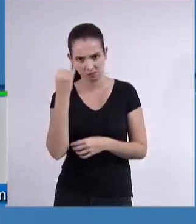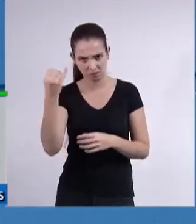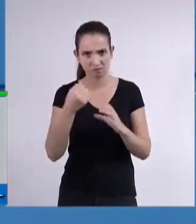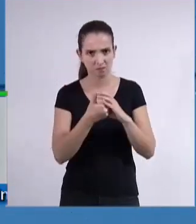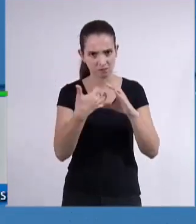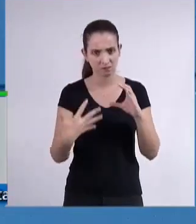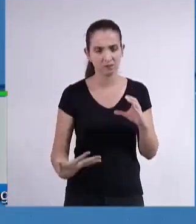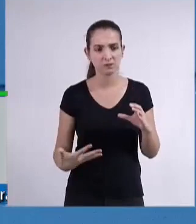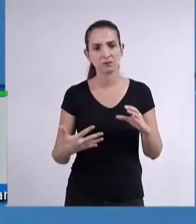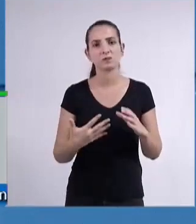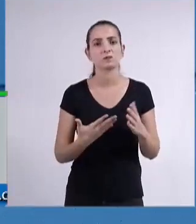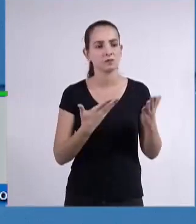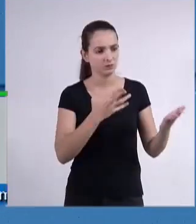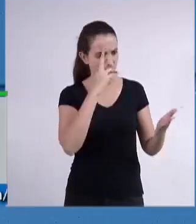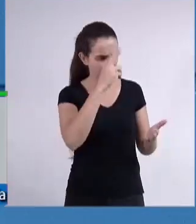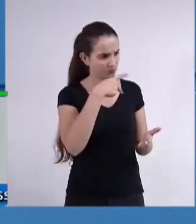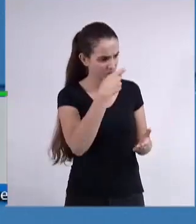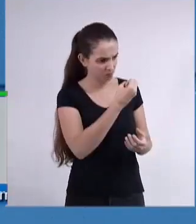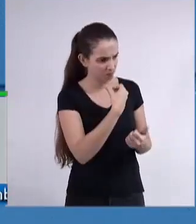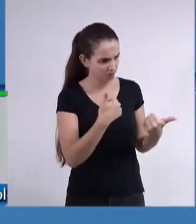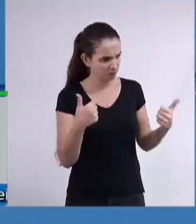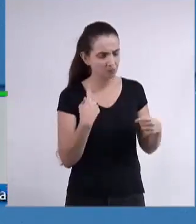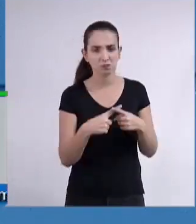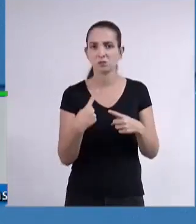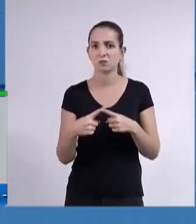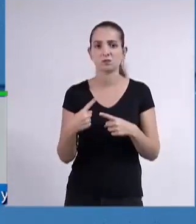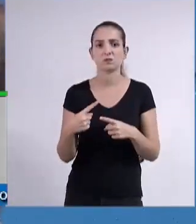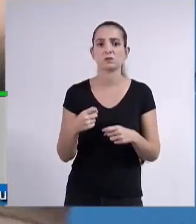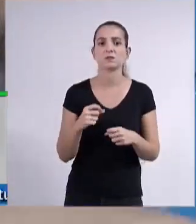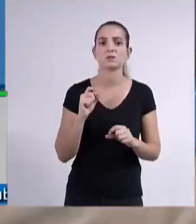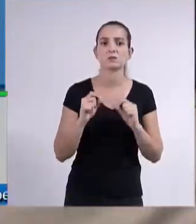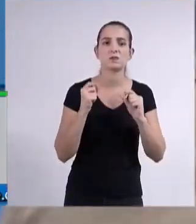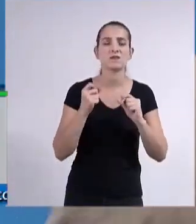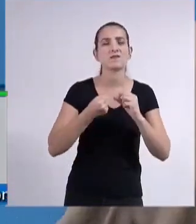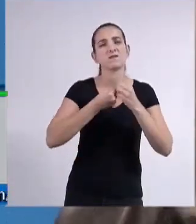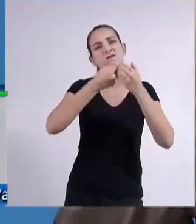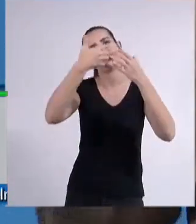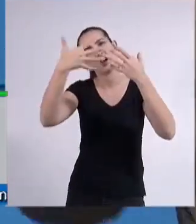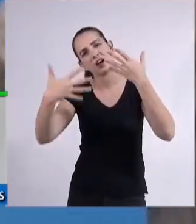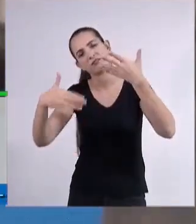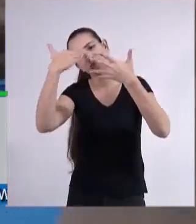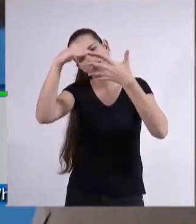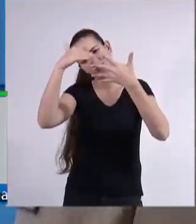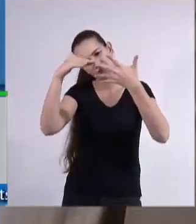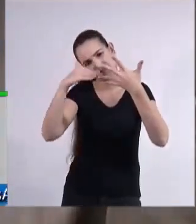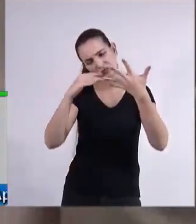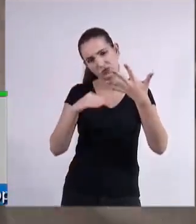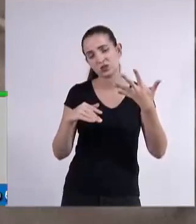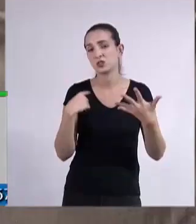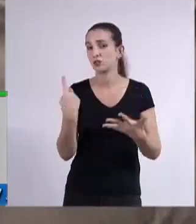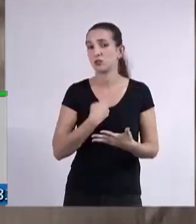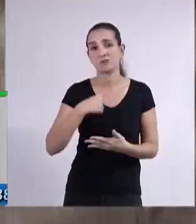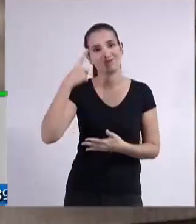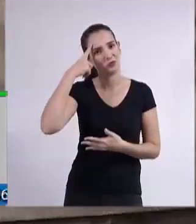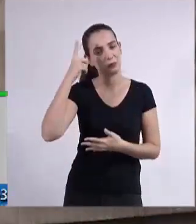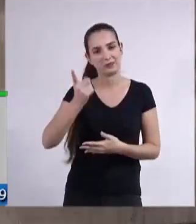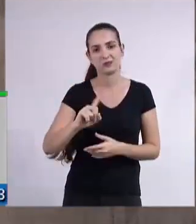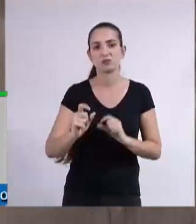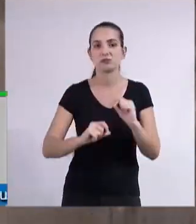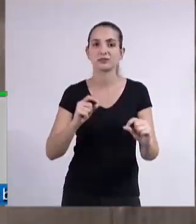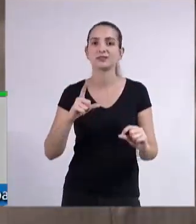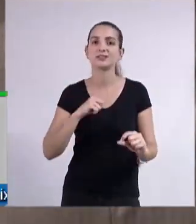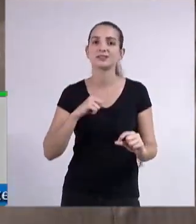descobrimos aqui durante a audiência pública, que muitas coisas que a gente não imaginava que está dentro da conta de energia, está